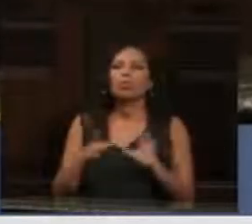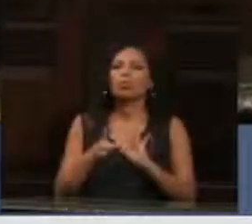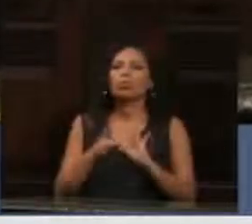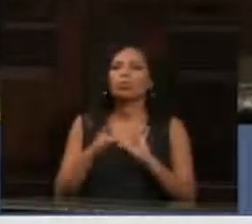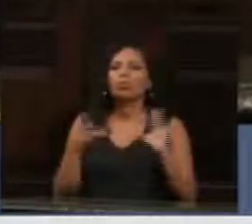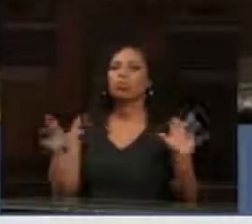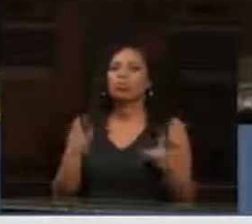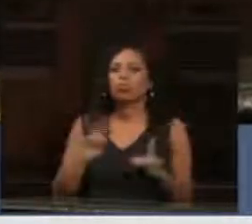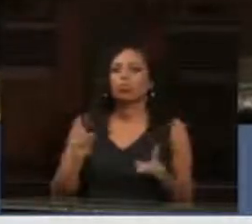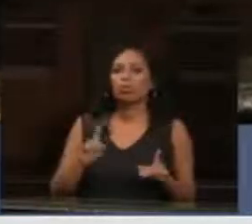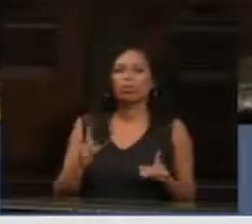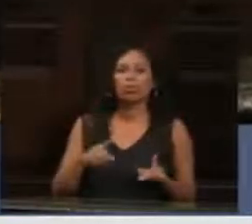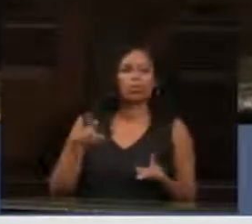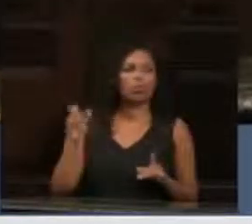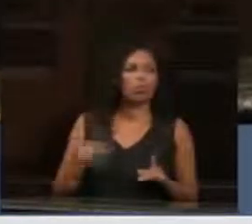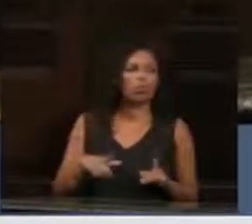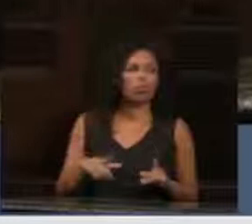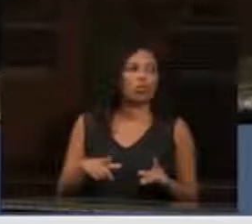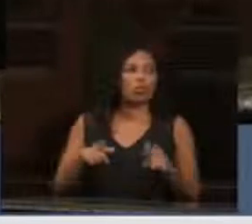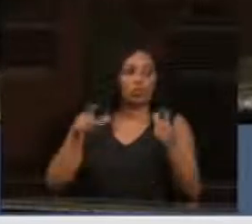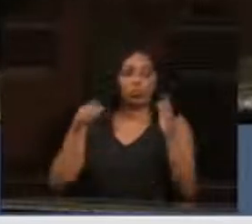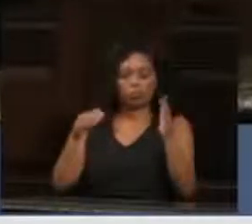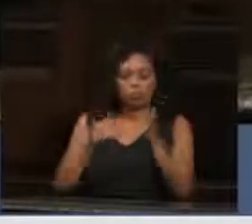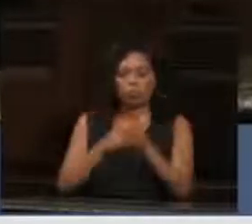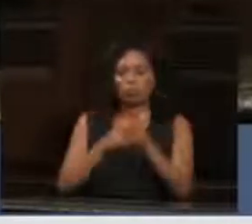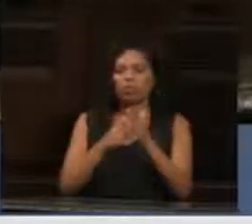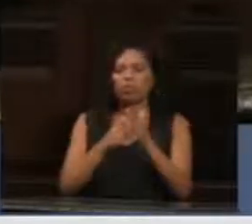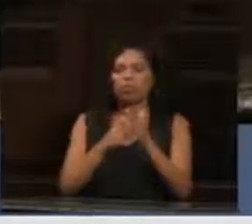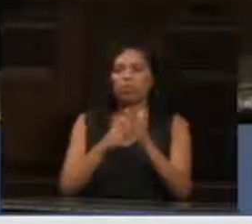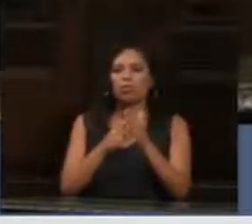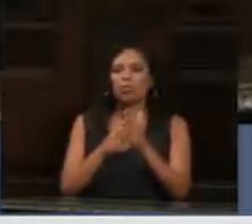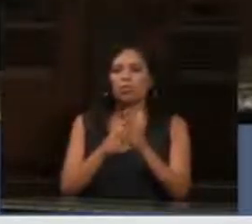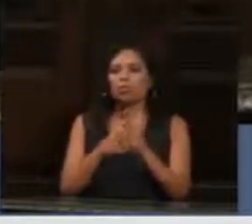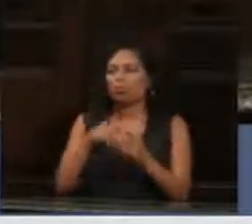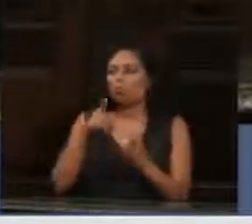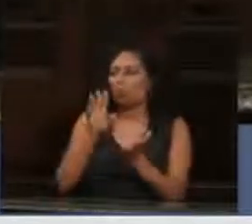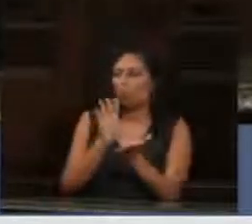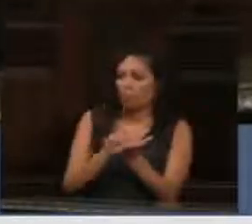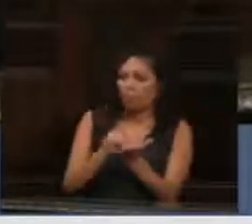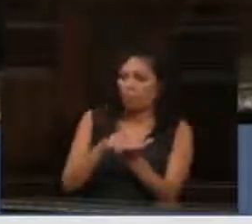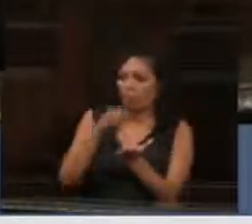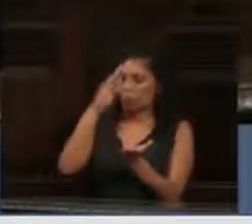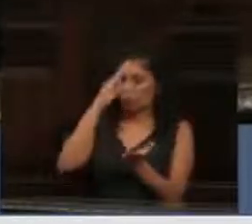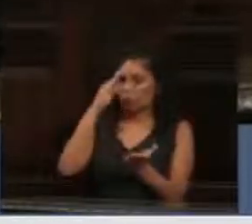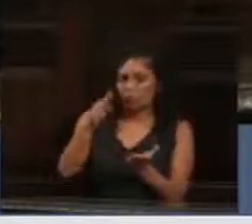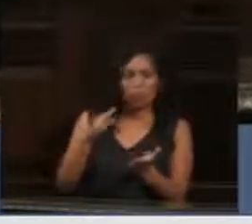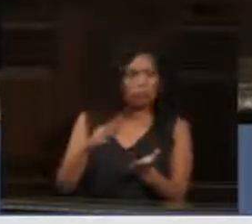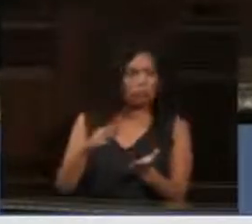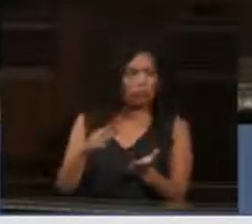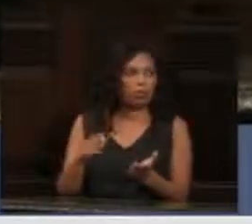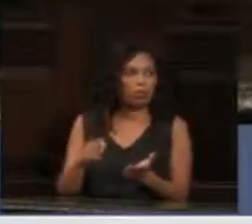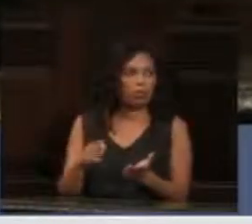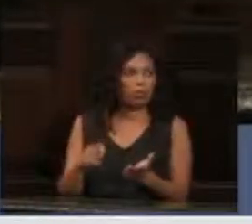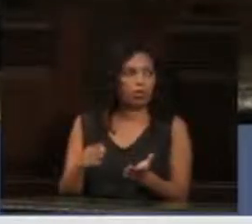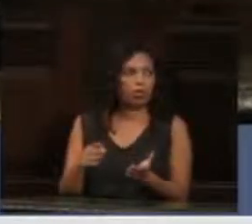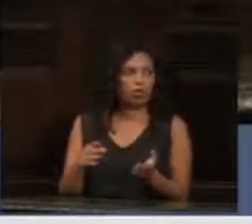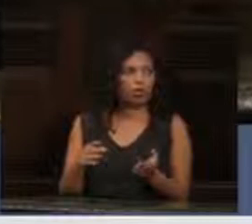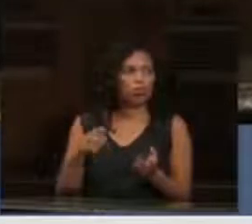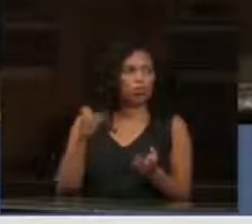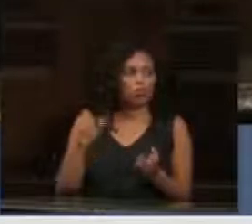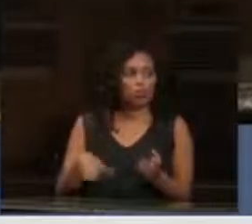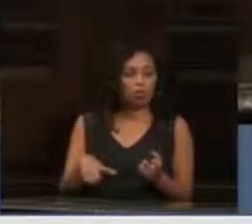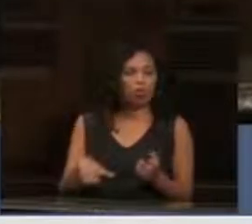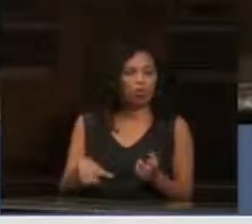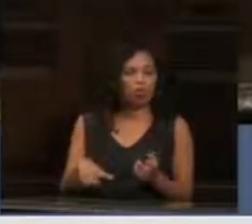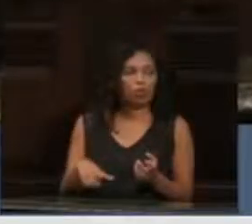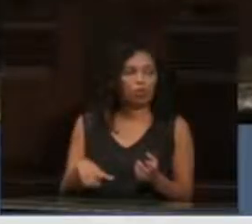deputado Anderson. Um dos temas centrais, uma das pautas centrais do novo modelo de governança da região metropolitana é,